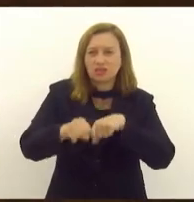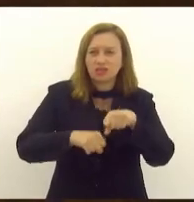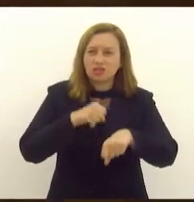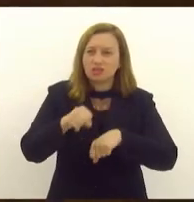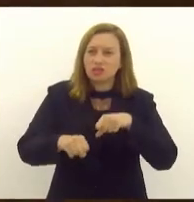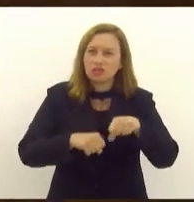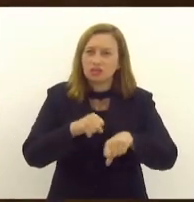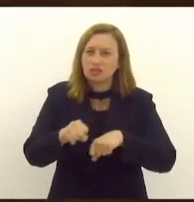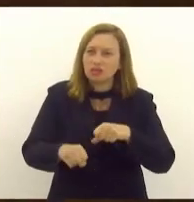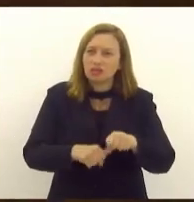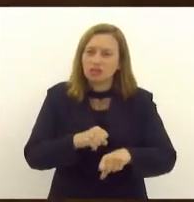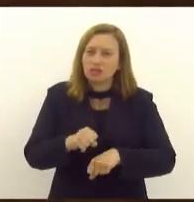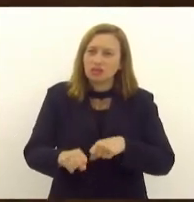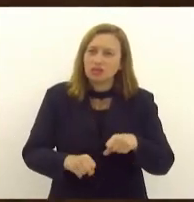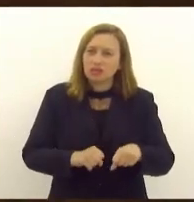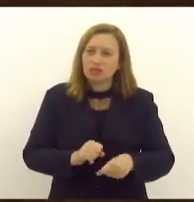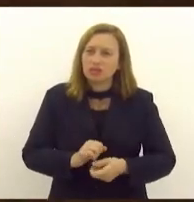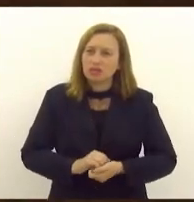e foi